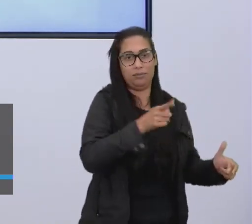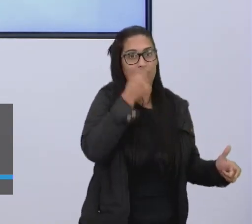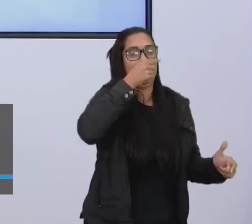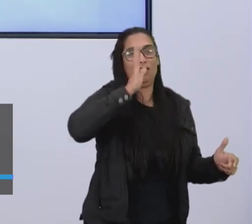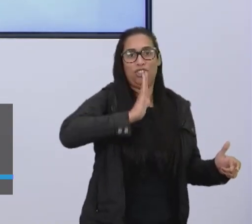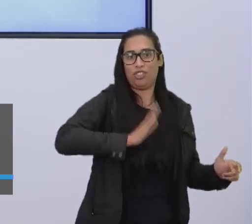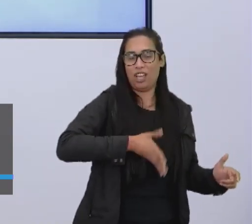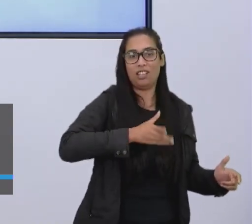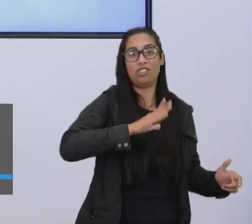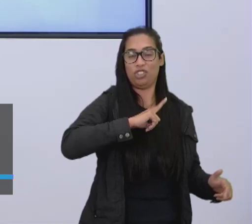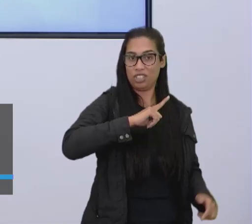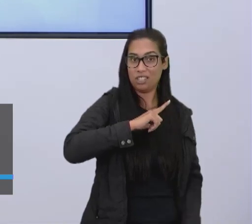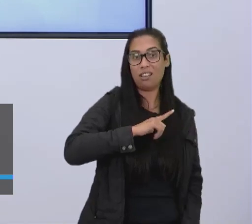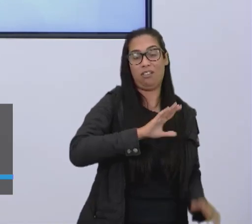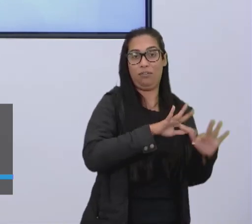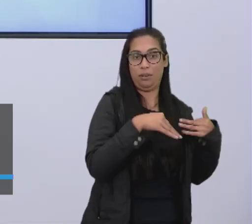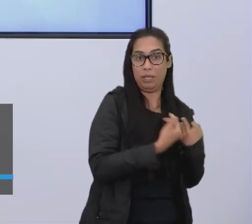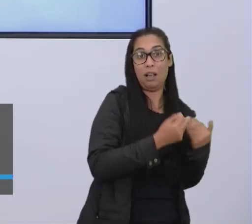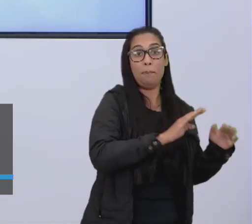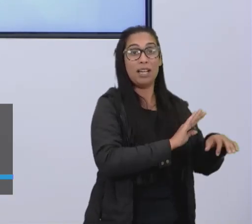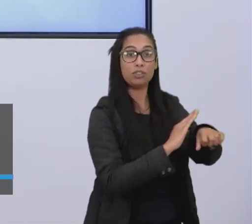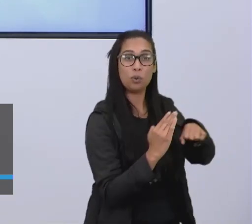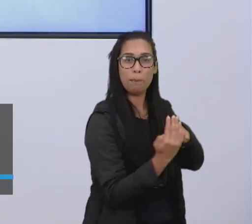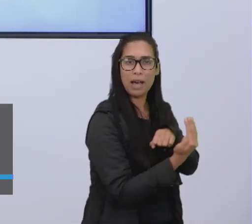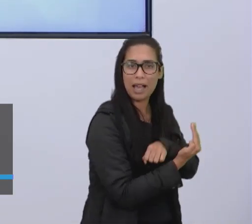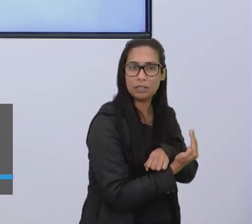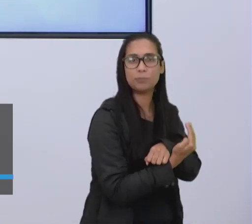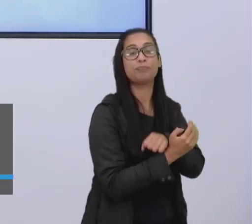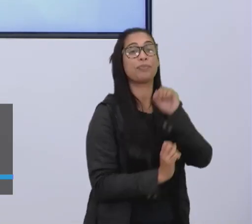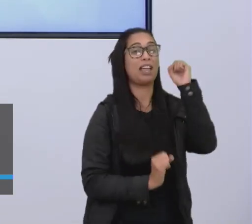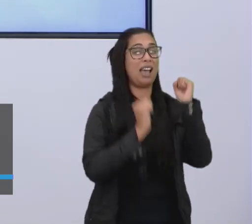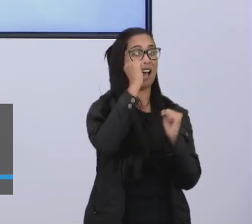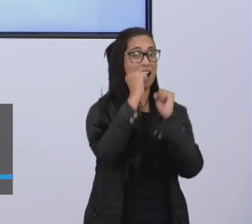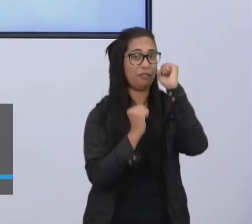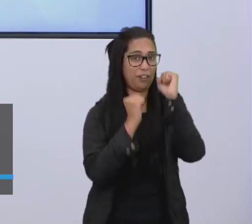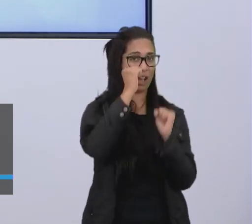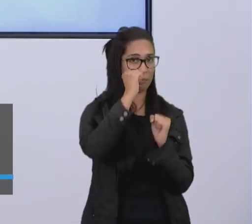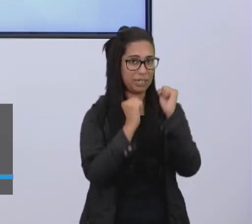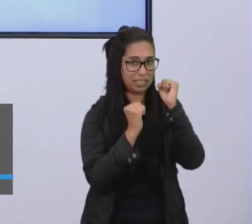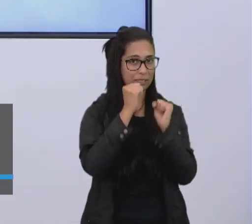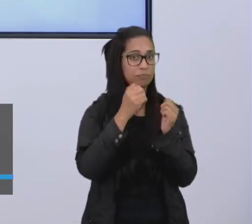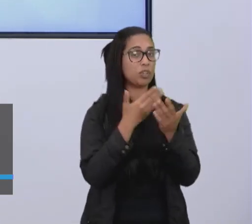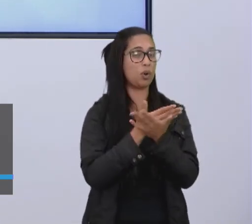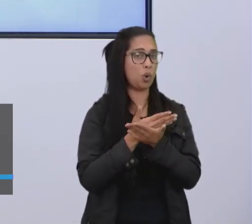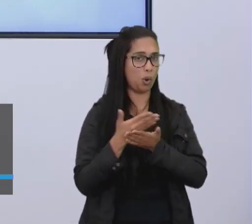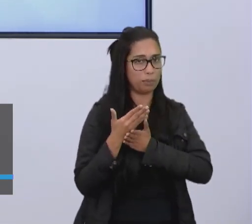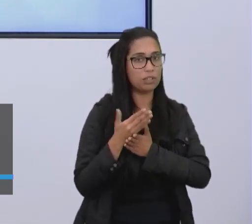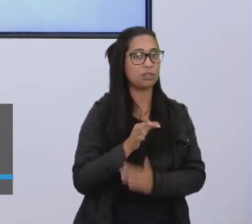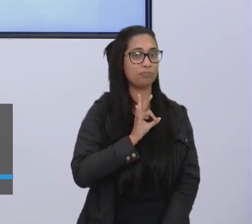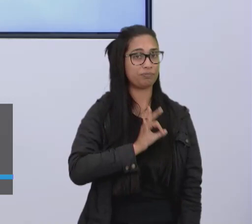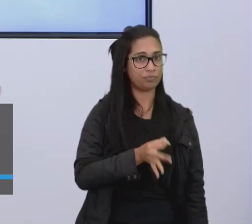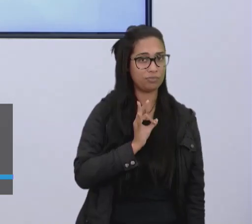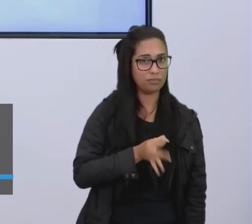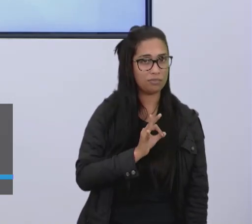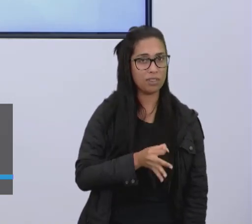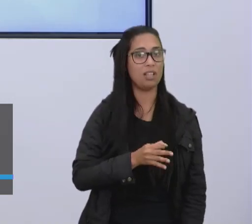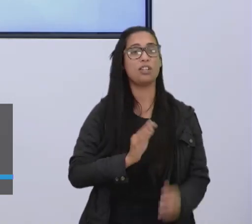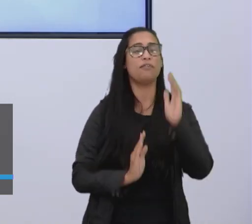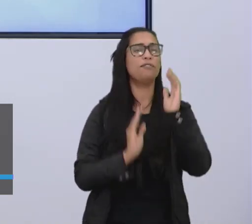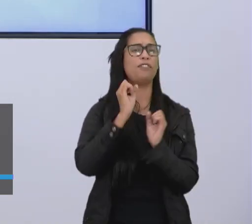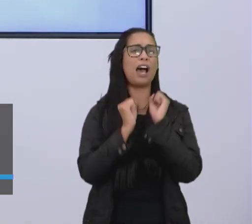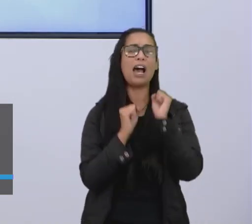que, nesse bairro, por causa de processos de industrialização, porque esse é um dos maiores processos que causa muitas